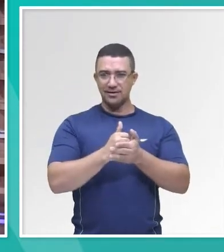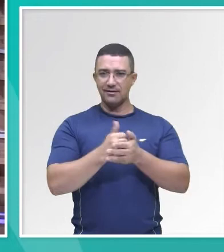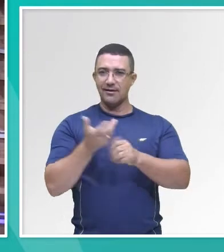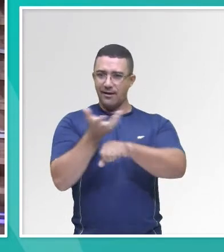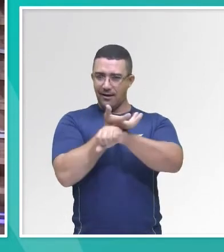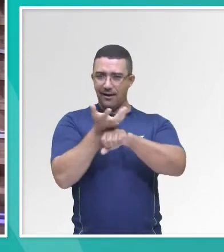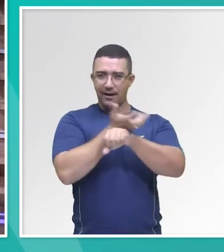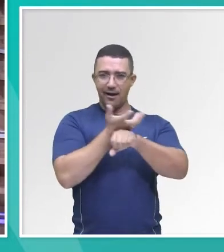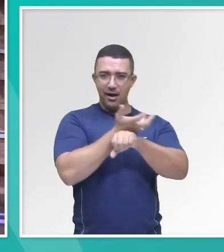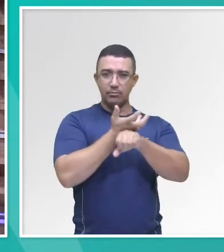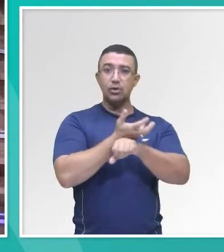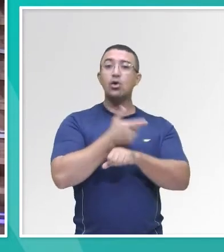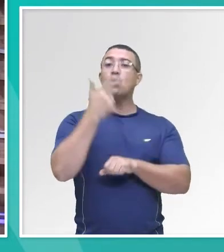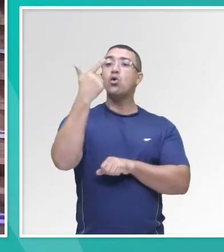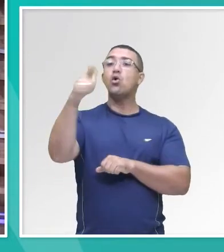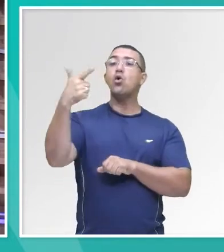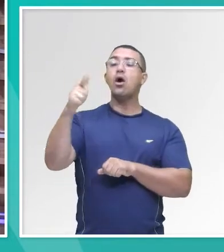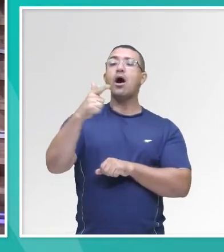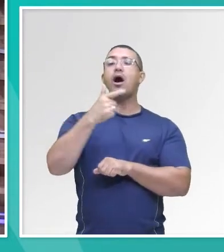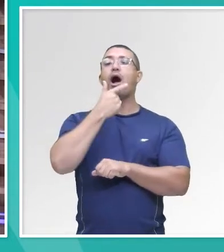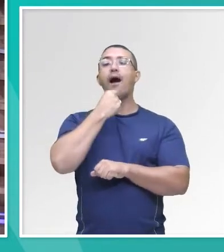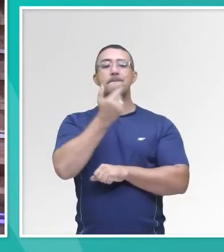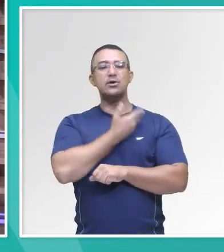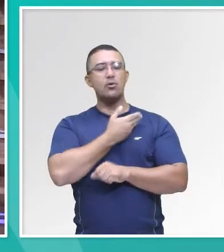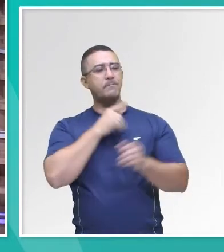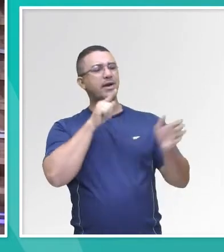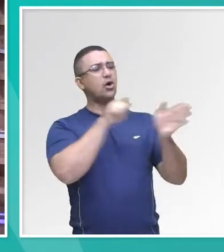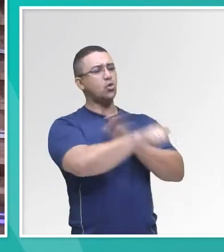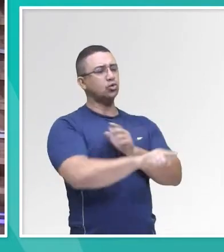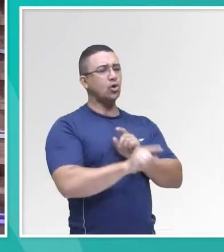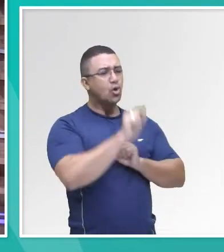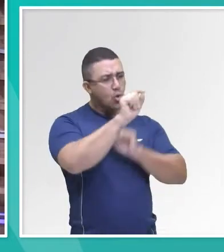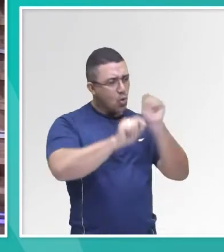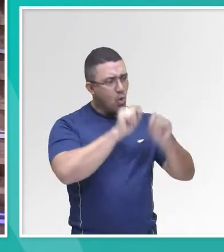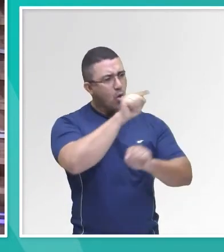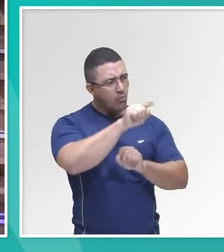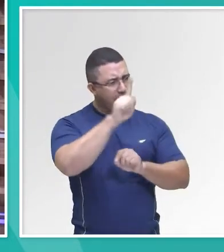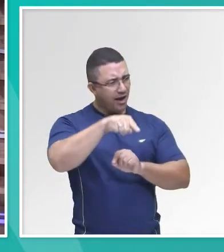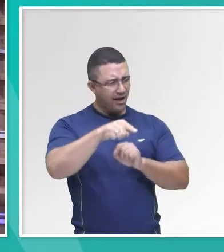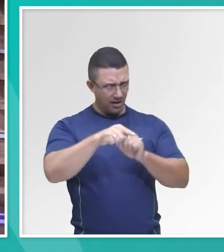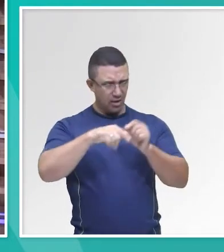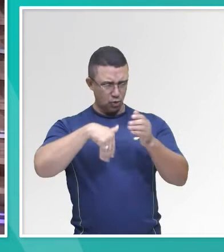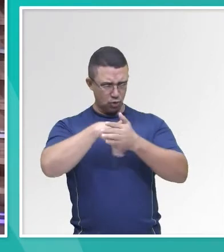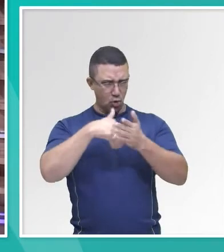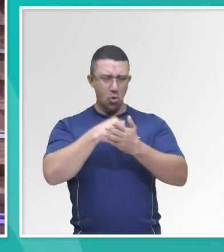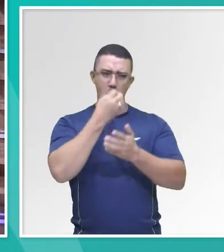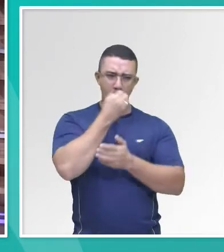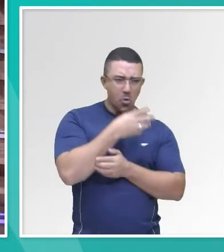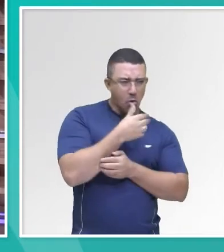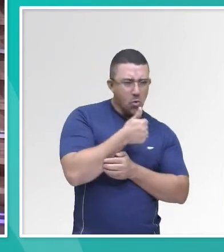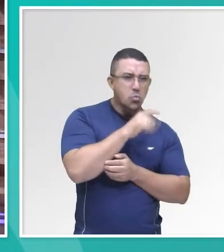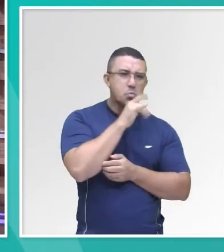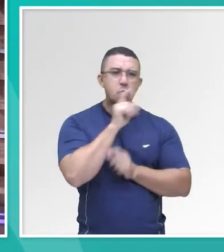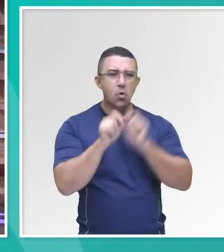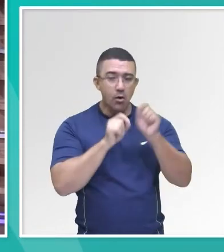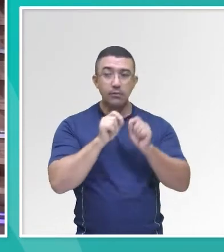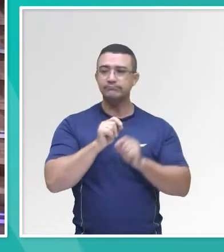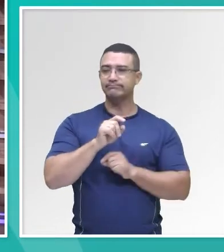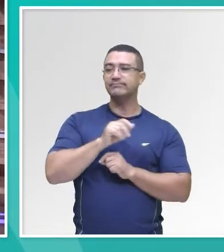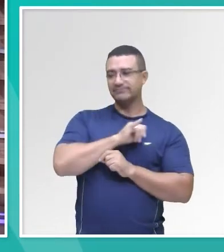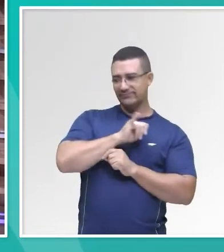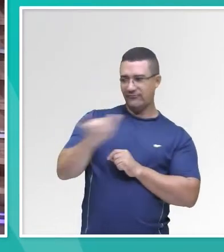um outro amigo pergunta de você, como é que foi o jogo, foi legal? Aí você vai contar a história, vai narrar essa